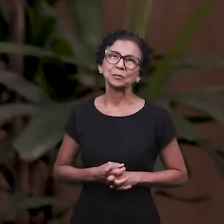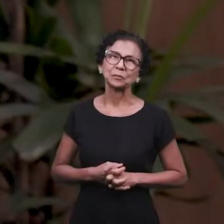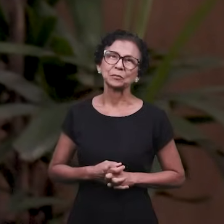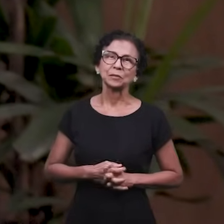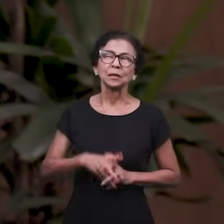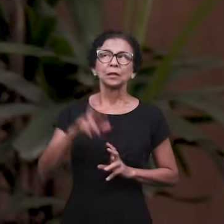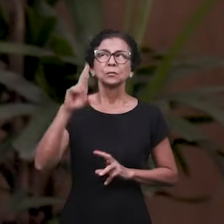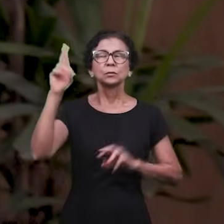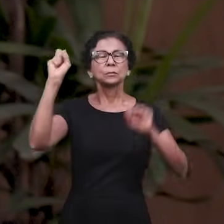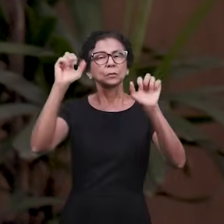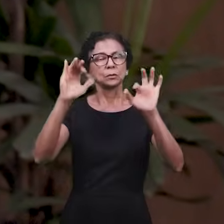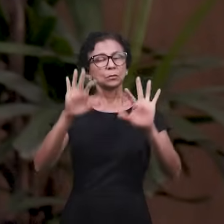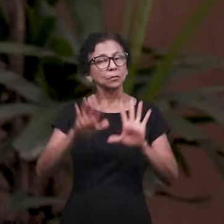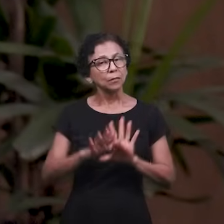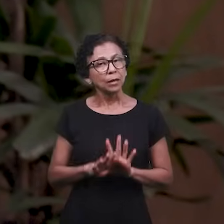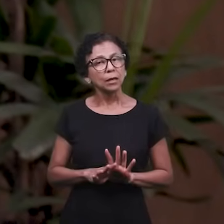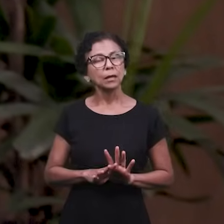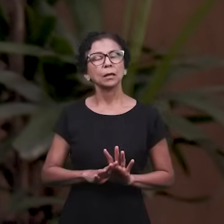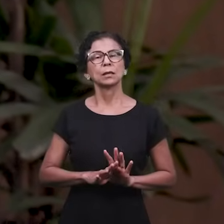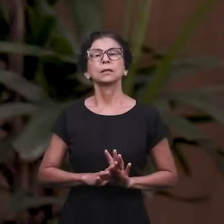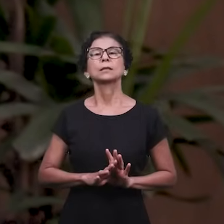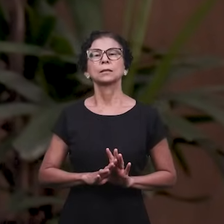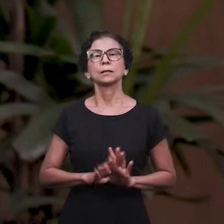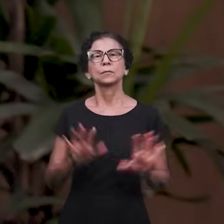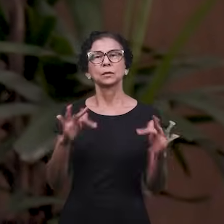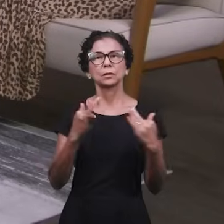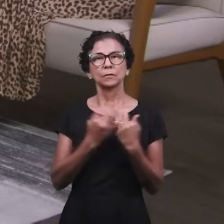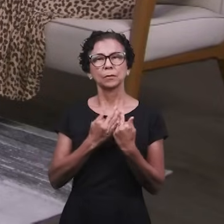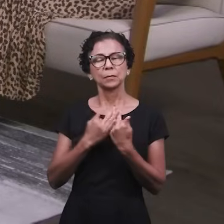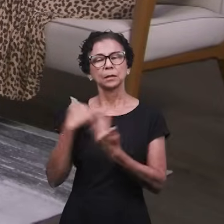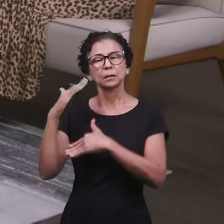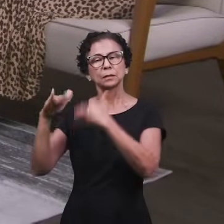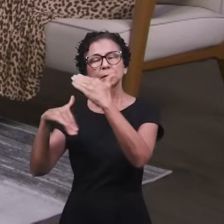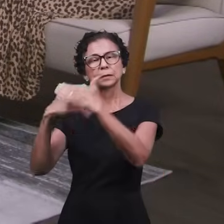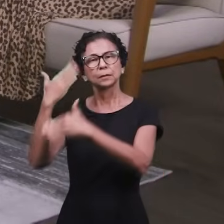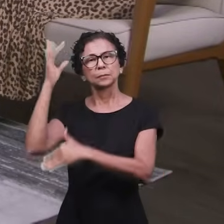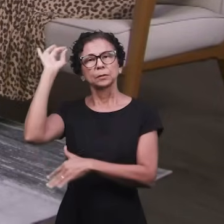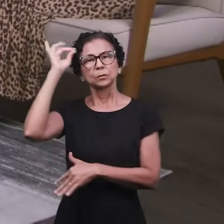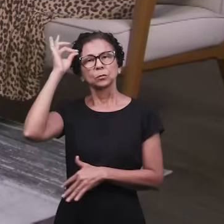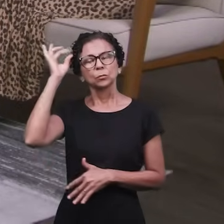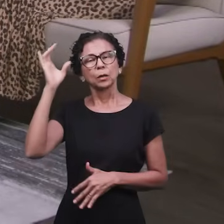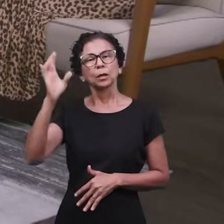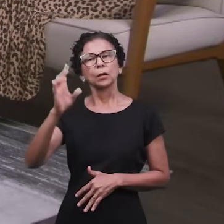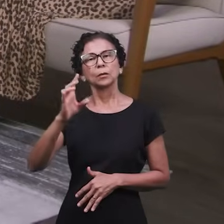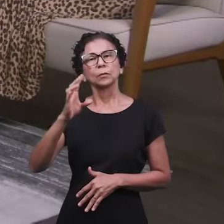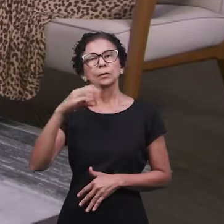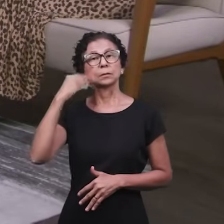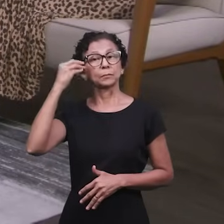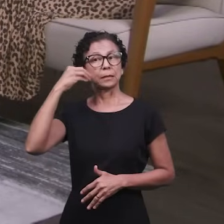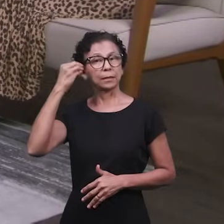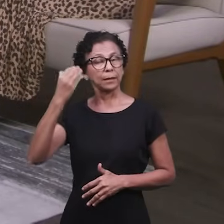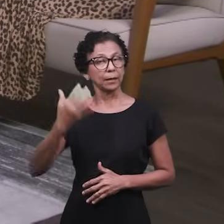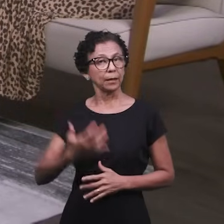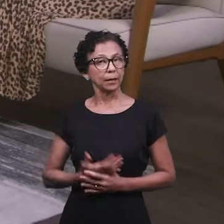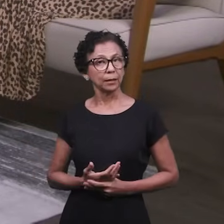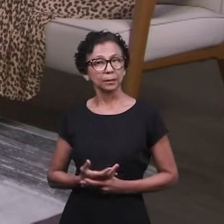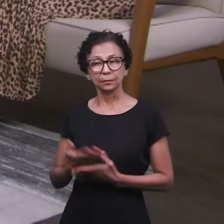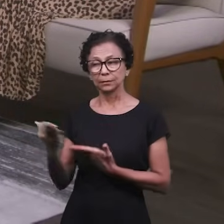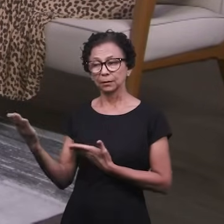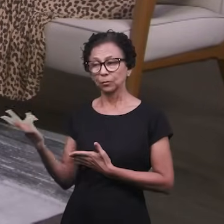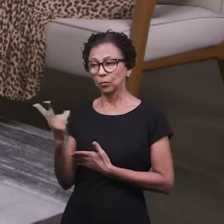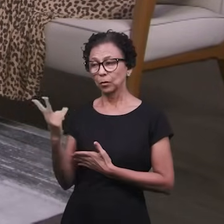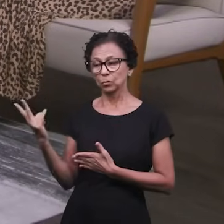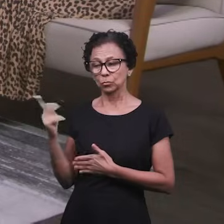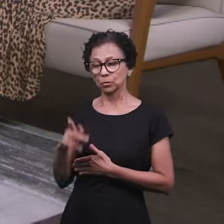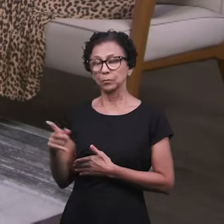operar através da dedicação, do fortalecimento dos nossos lares, para que a gente tenha experiências aqui como que Carla